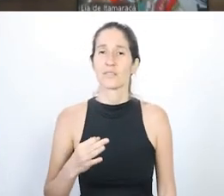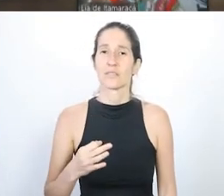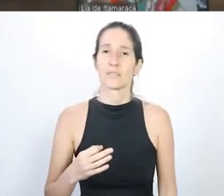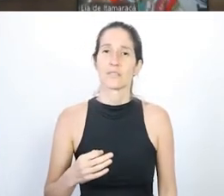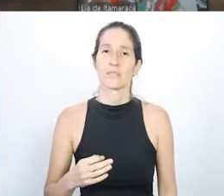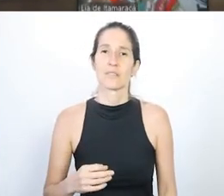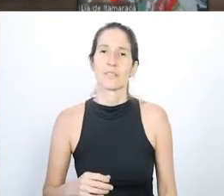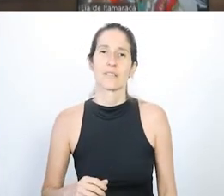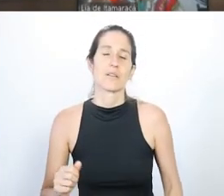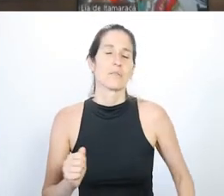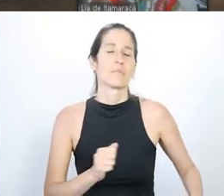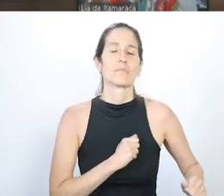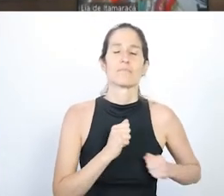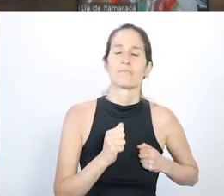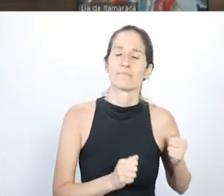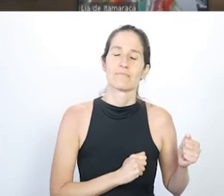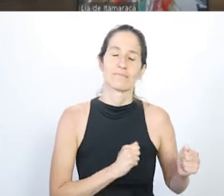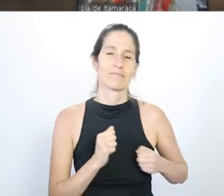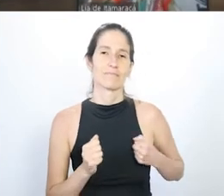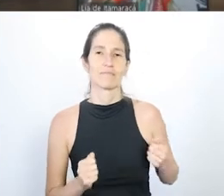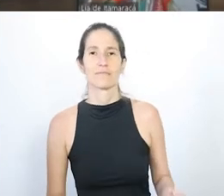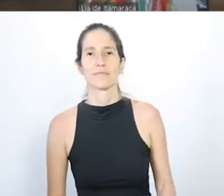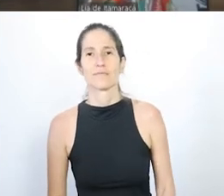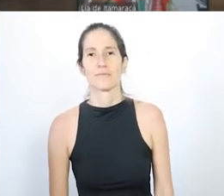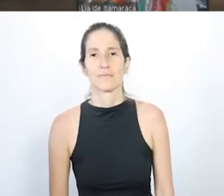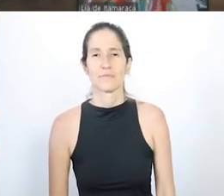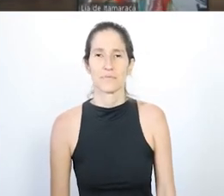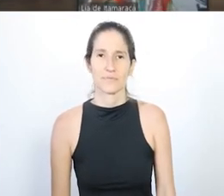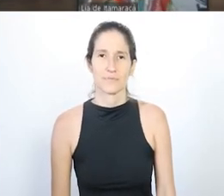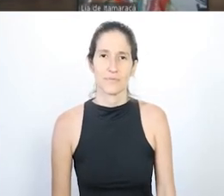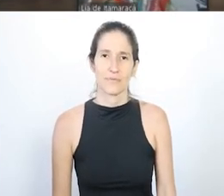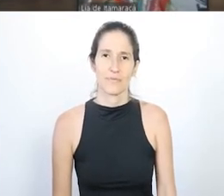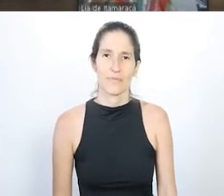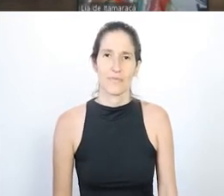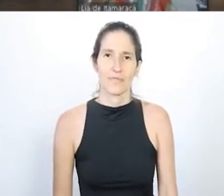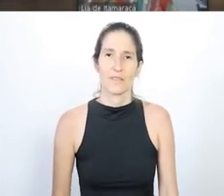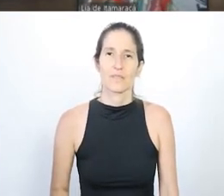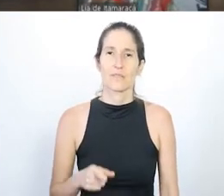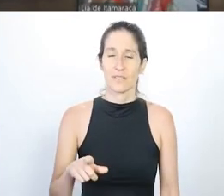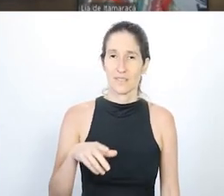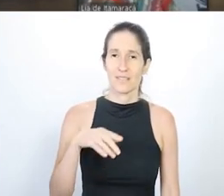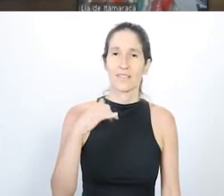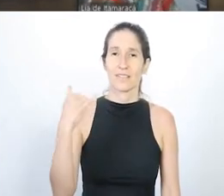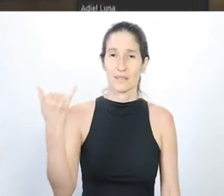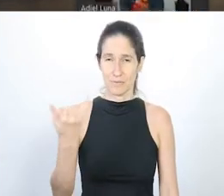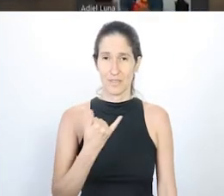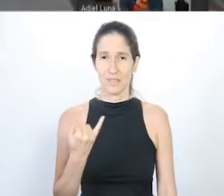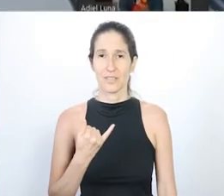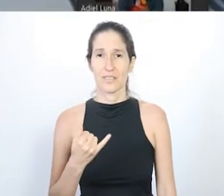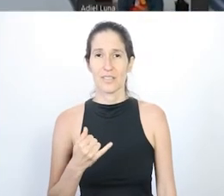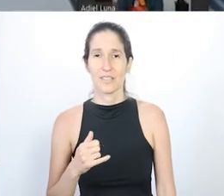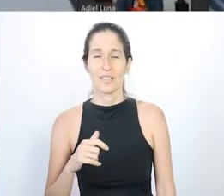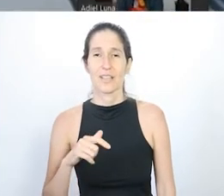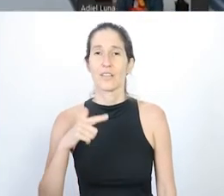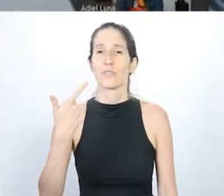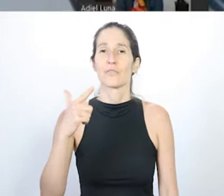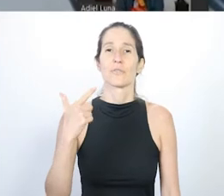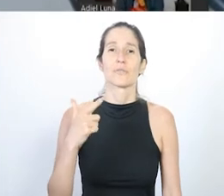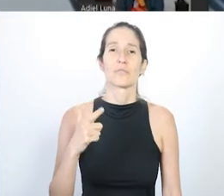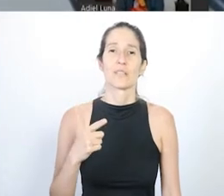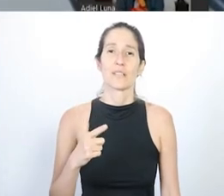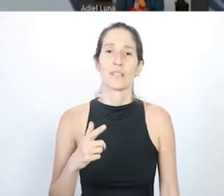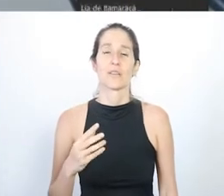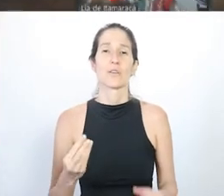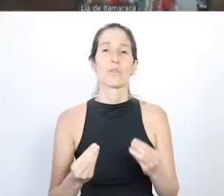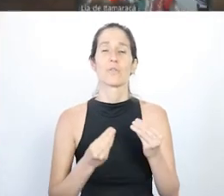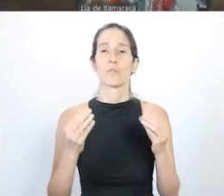este bate com danado. Foi só você dizer, Lia, que não tem doutor que confirme a cura do mal de amor, cura da